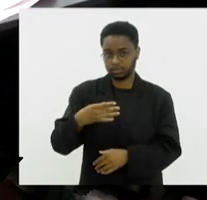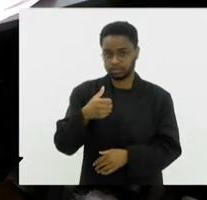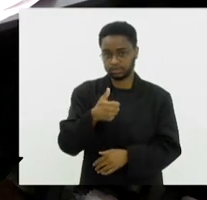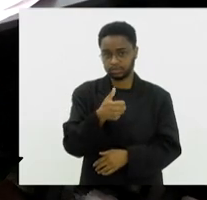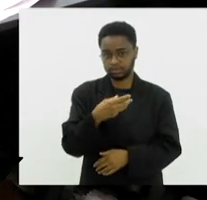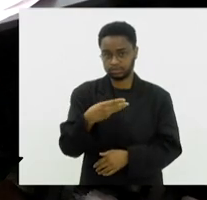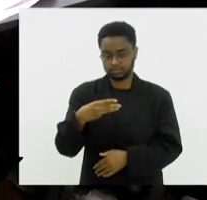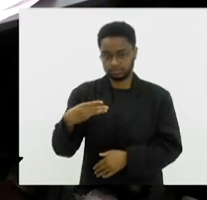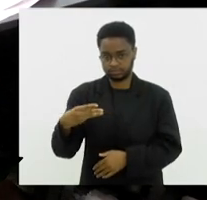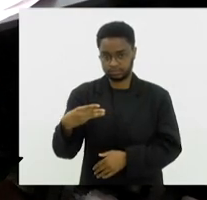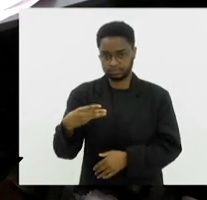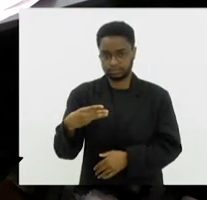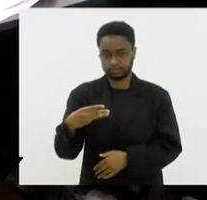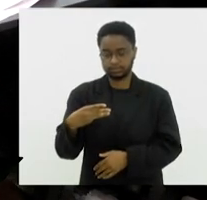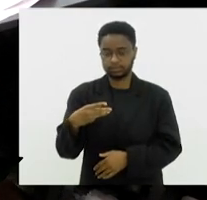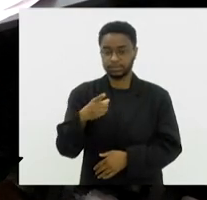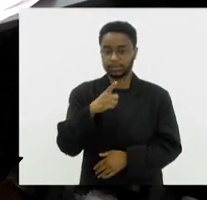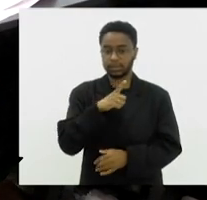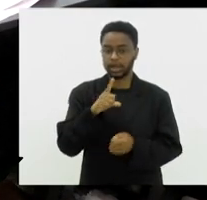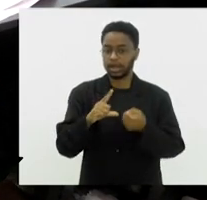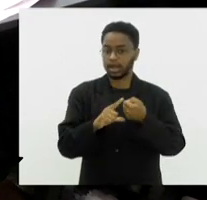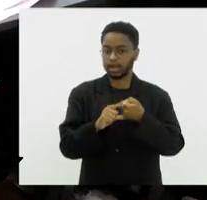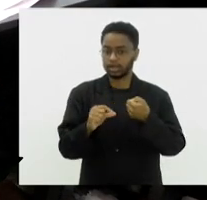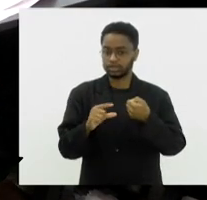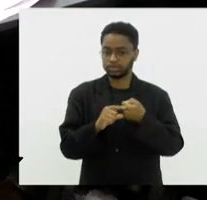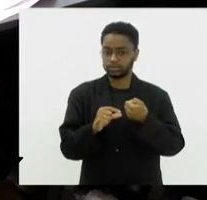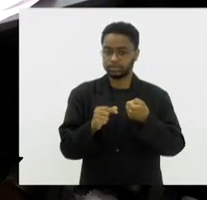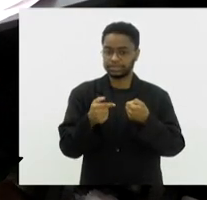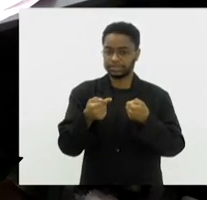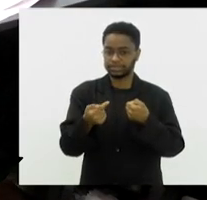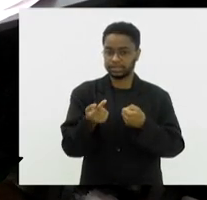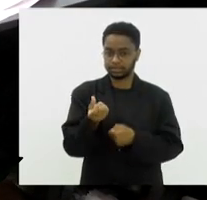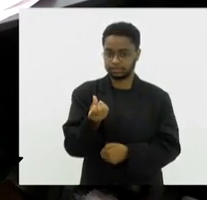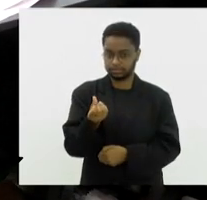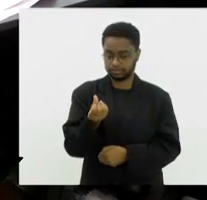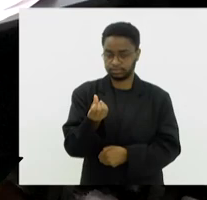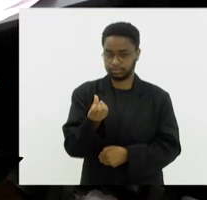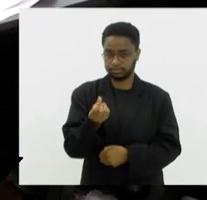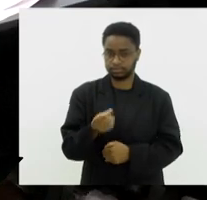14.133, ela tem um artigo 7.6,